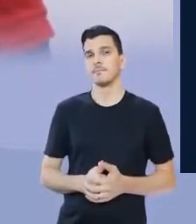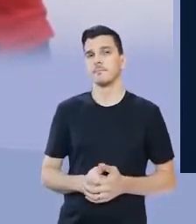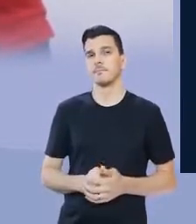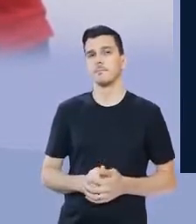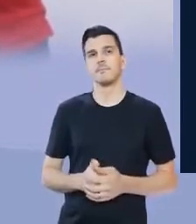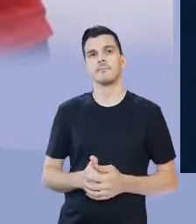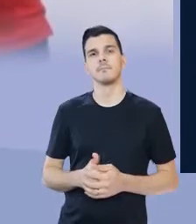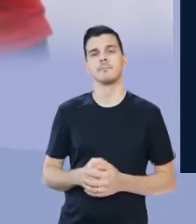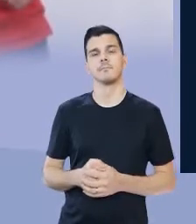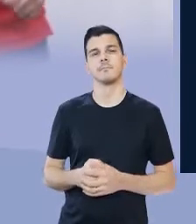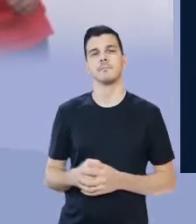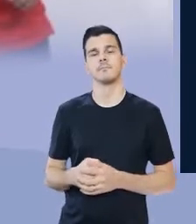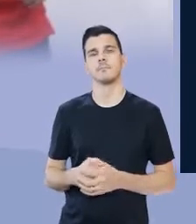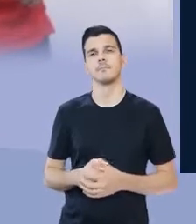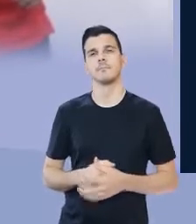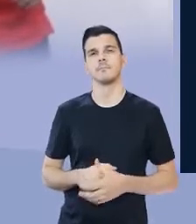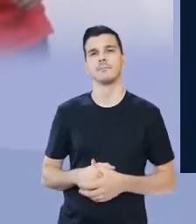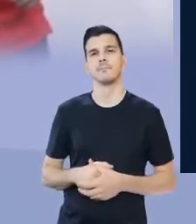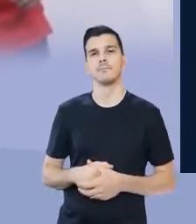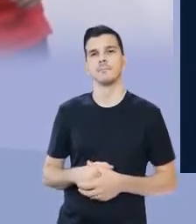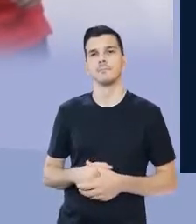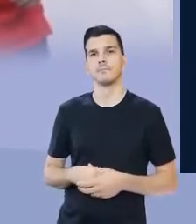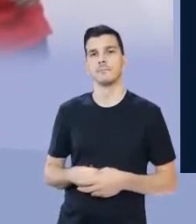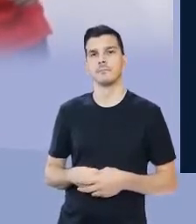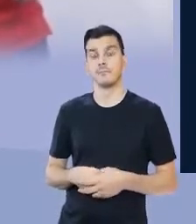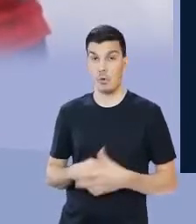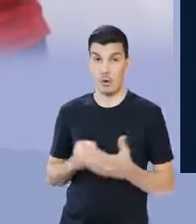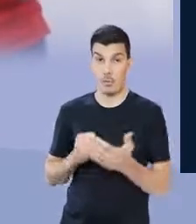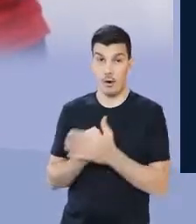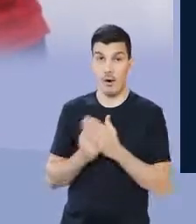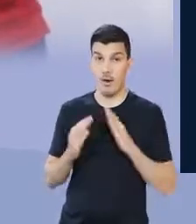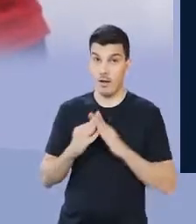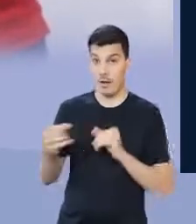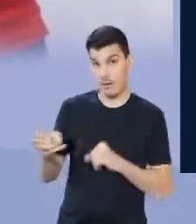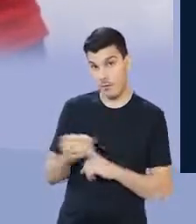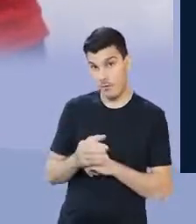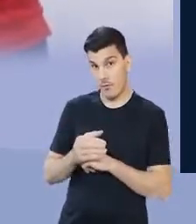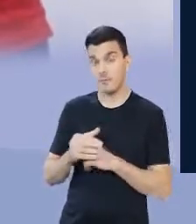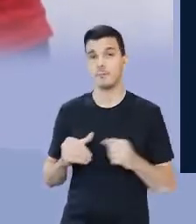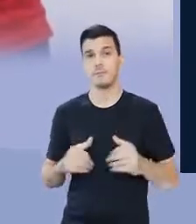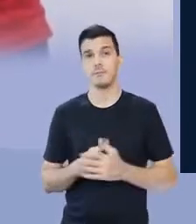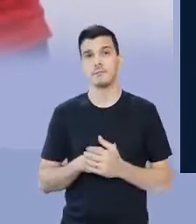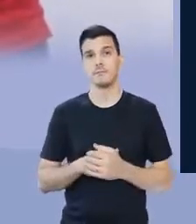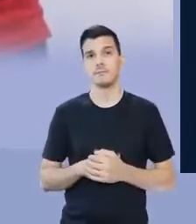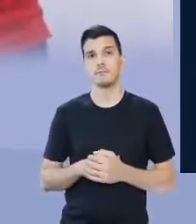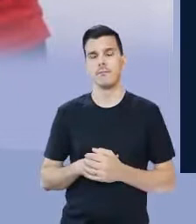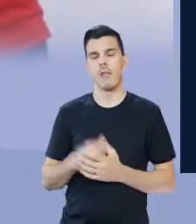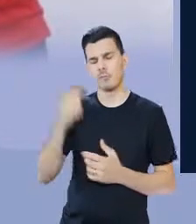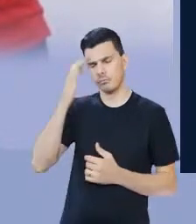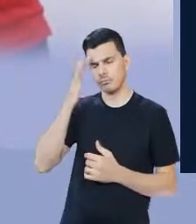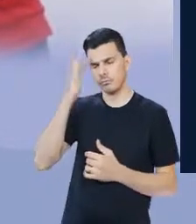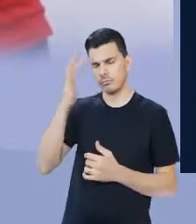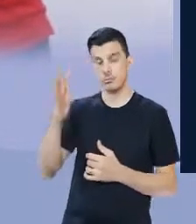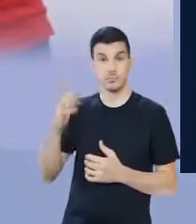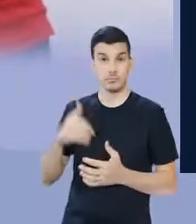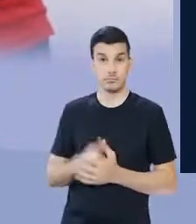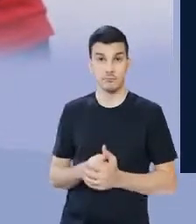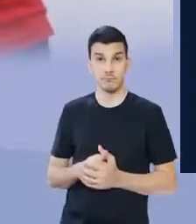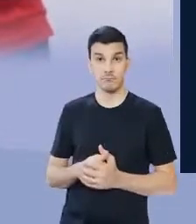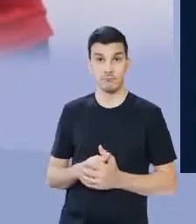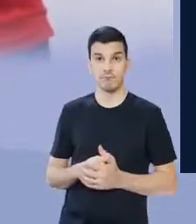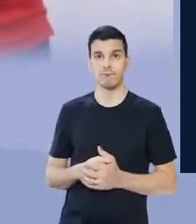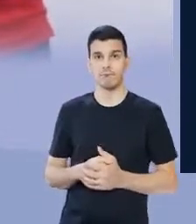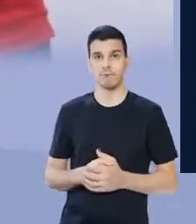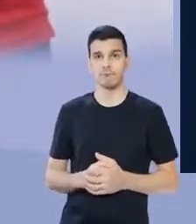new house. Então, eles estavam comprando uma casa nova. She was dreaming. Ela estava sonhando. He was doing his